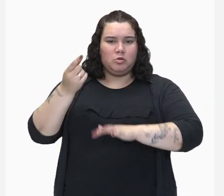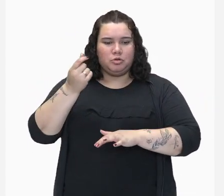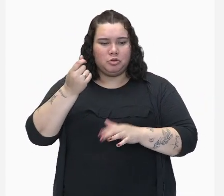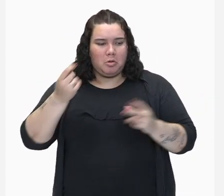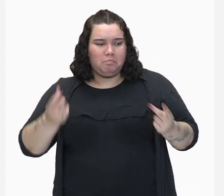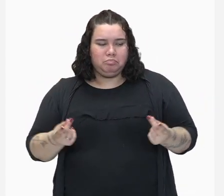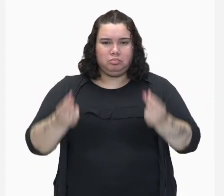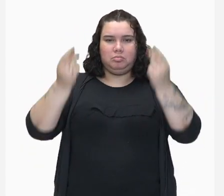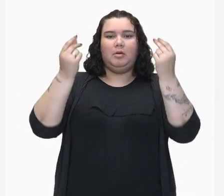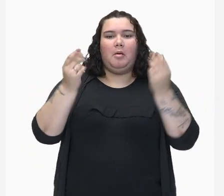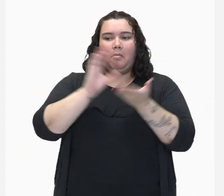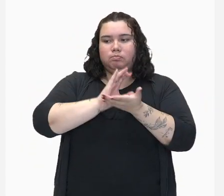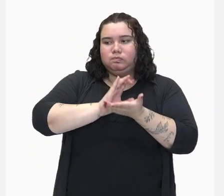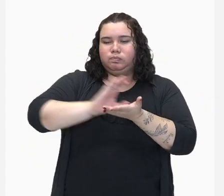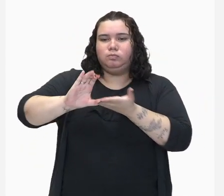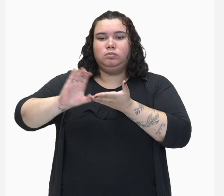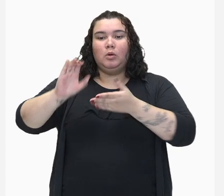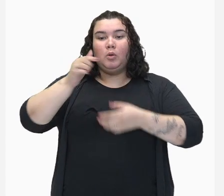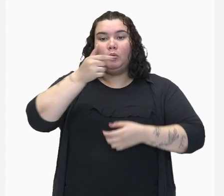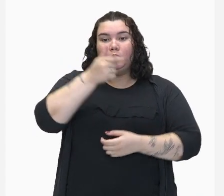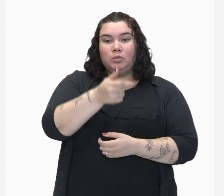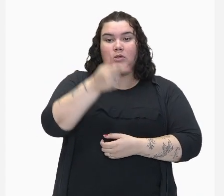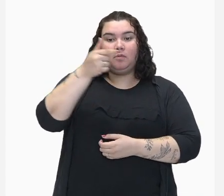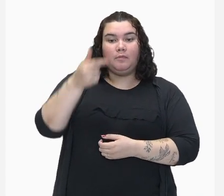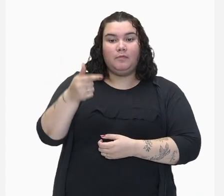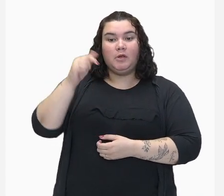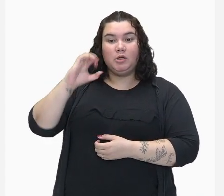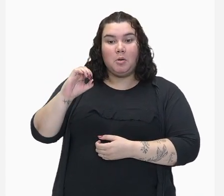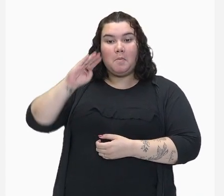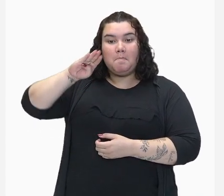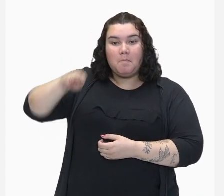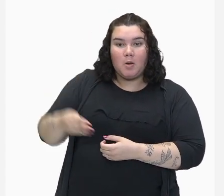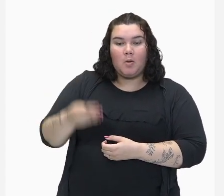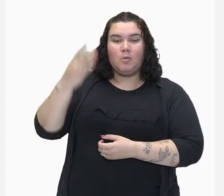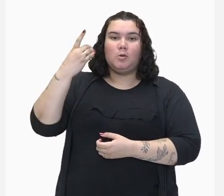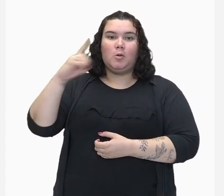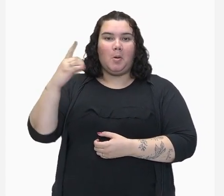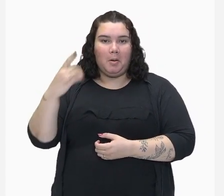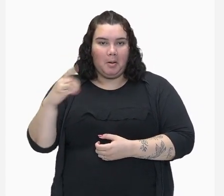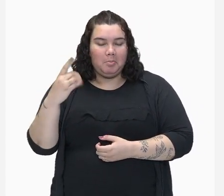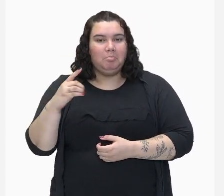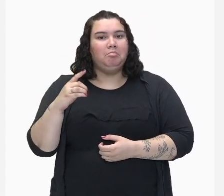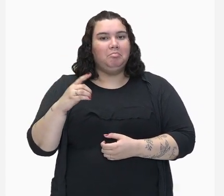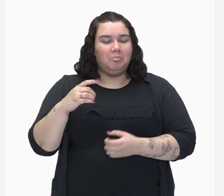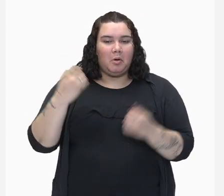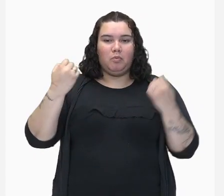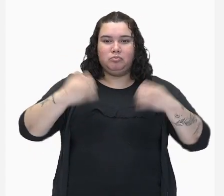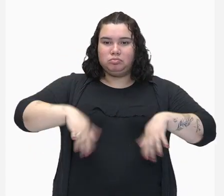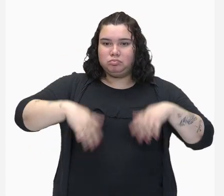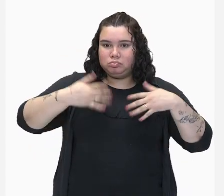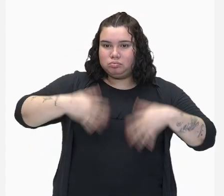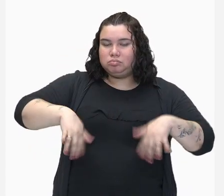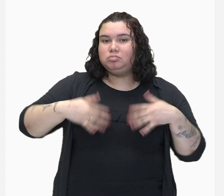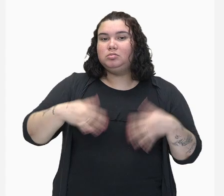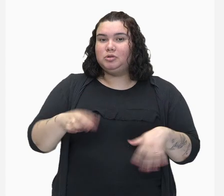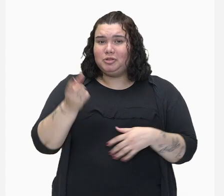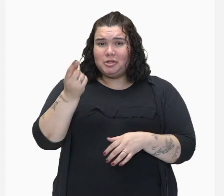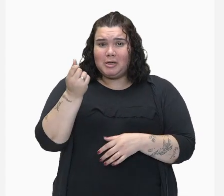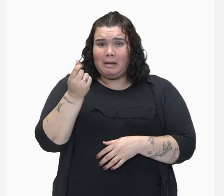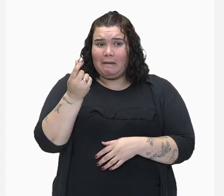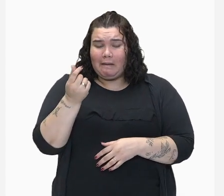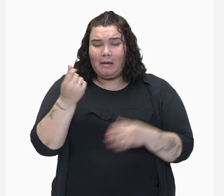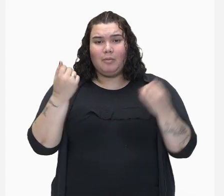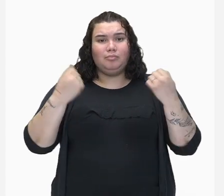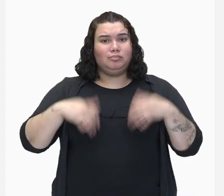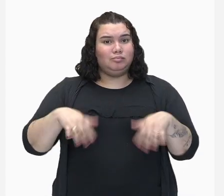220 bilhões de dólares na Copa. Olha só aí. Então é muita grana, gente,